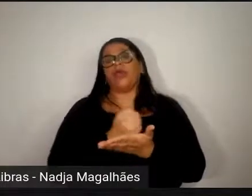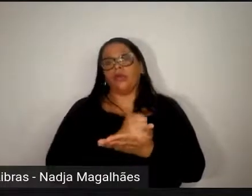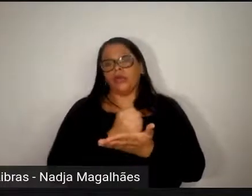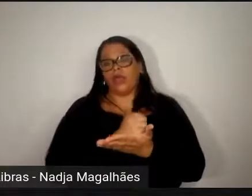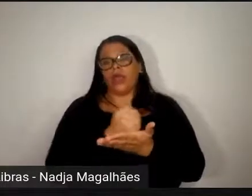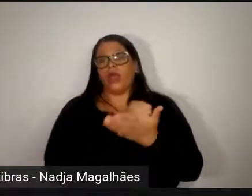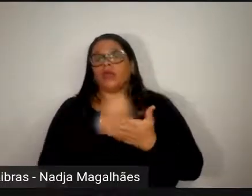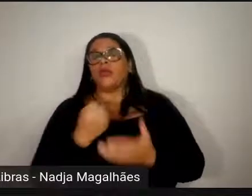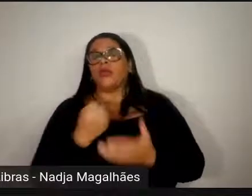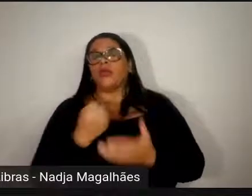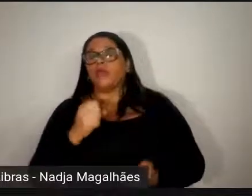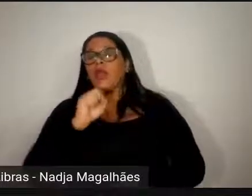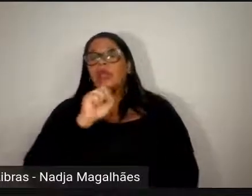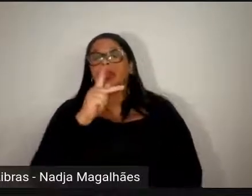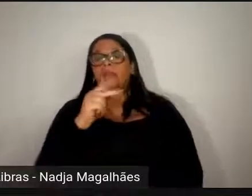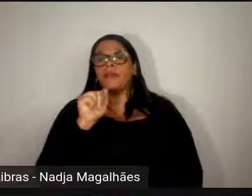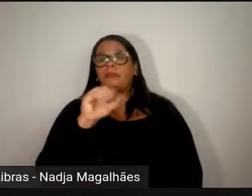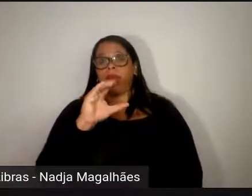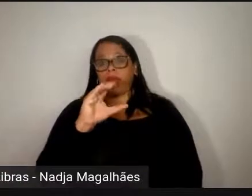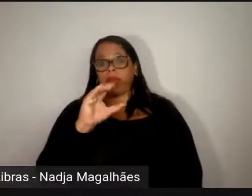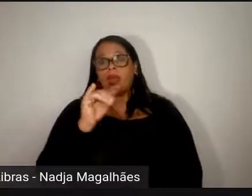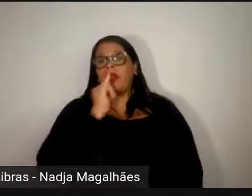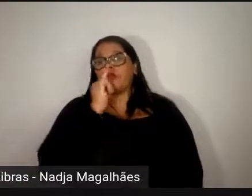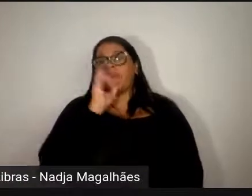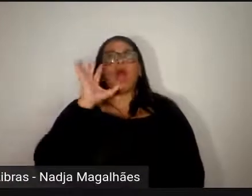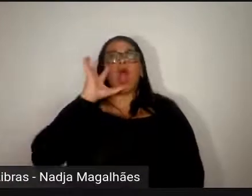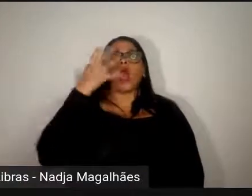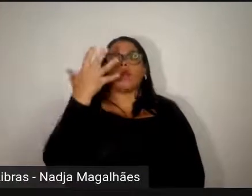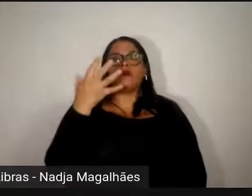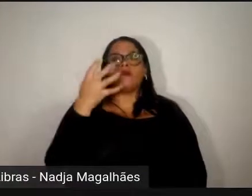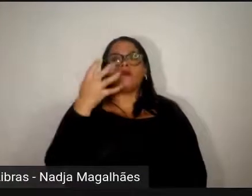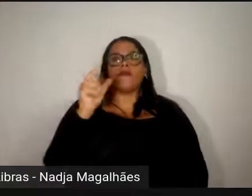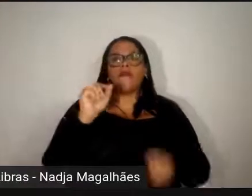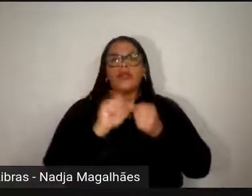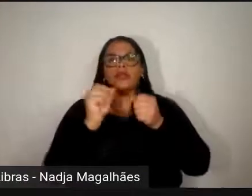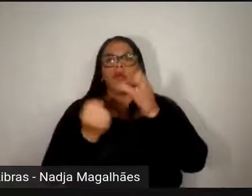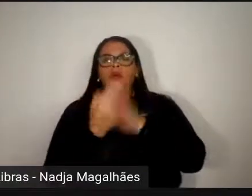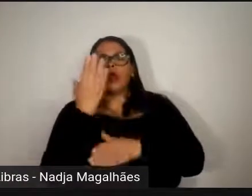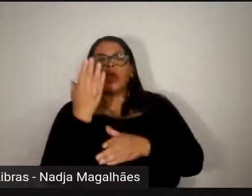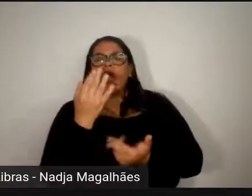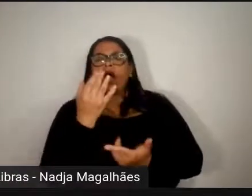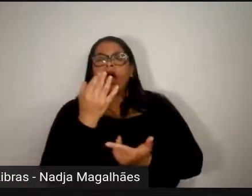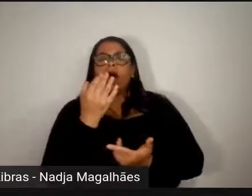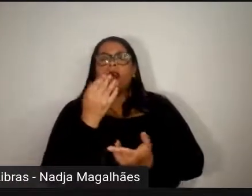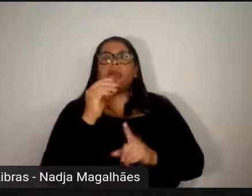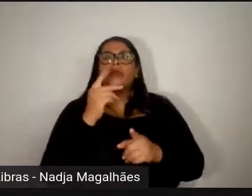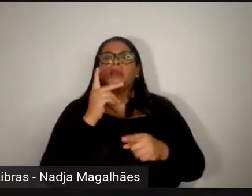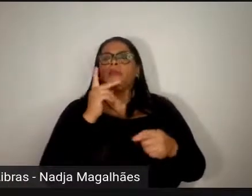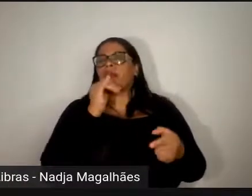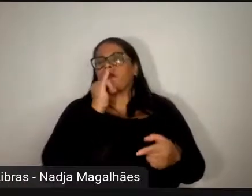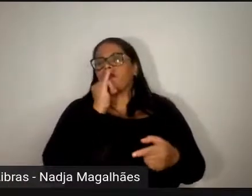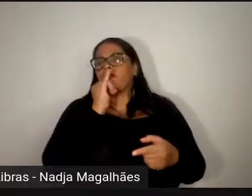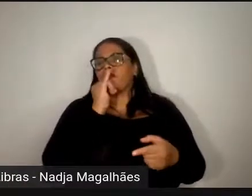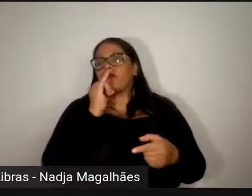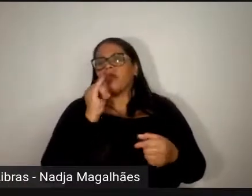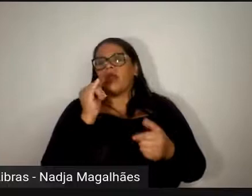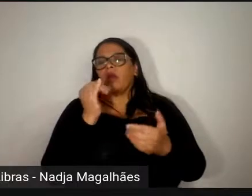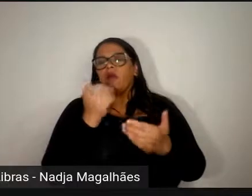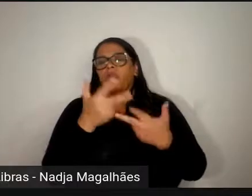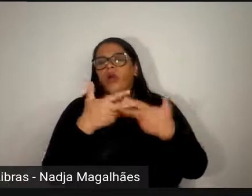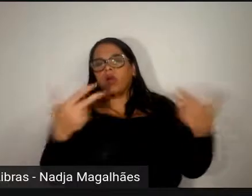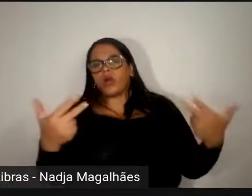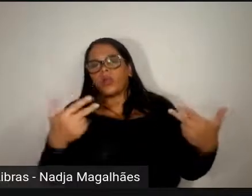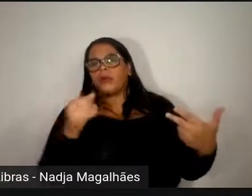e a CIPAC resolverem fazer algum tipo de interferência, por exemplo, eles podem fazer isso, né? Ao contrário do